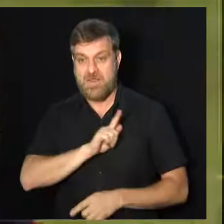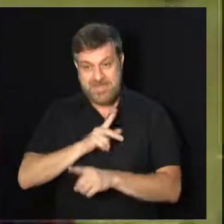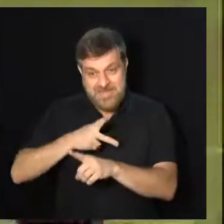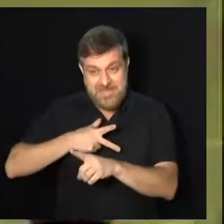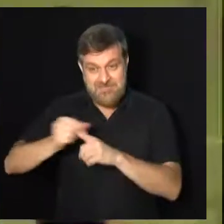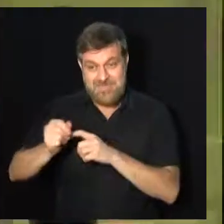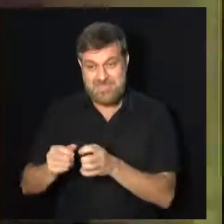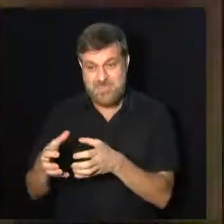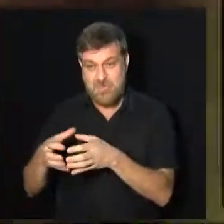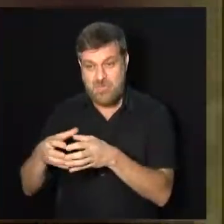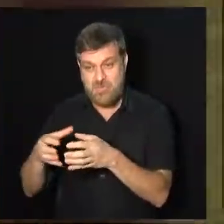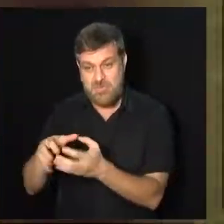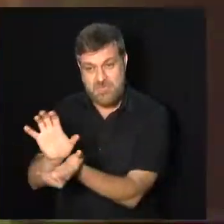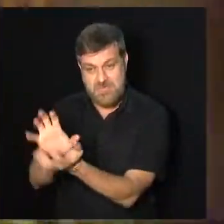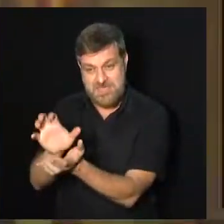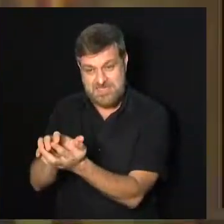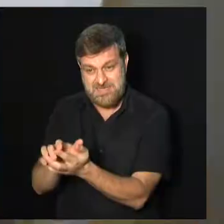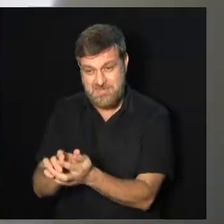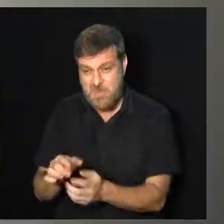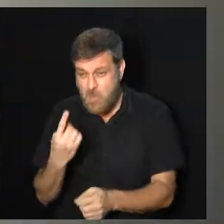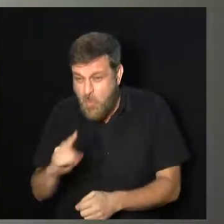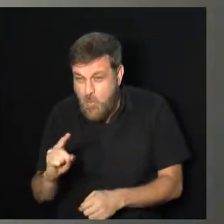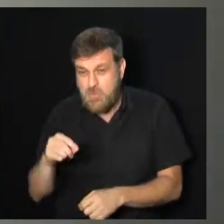no último minuto de jogo.